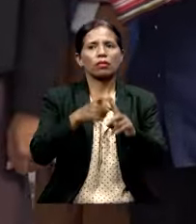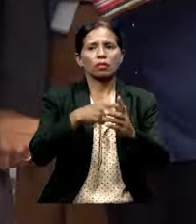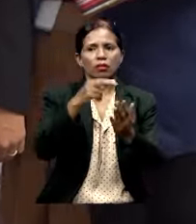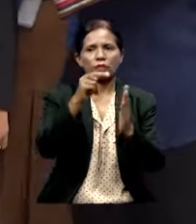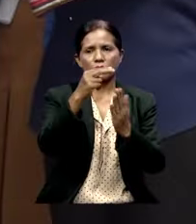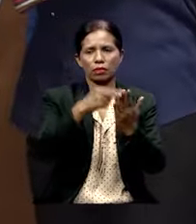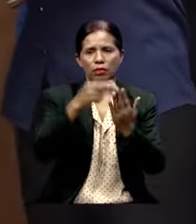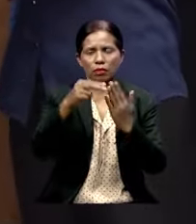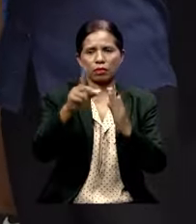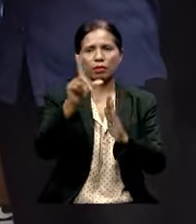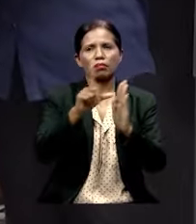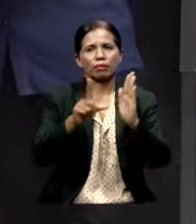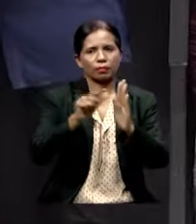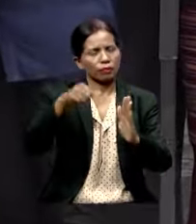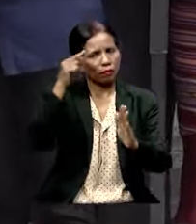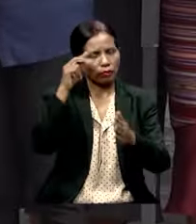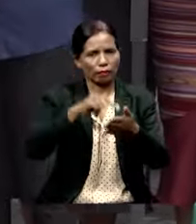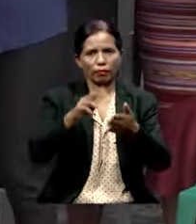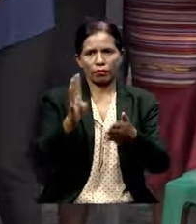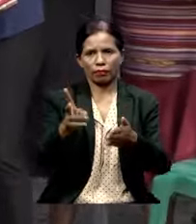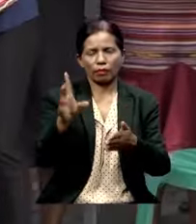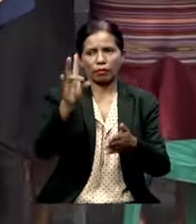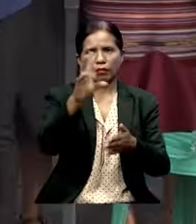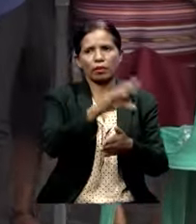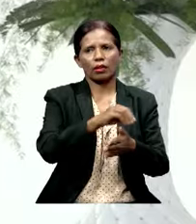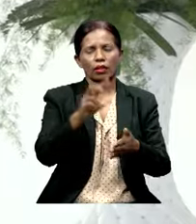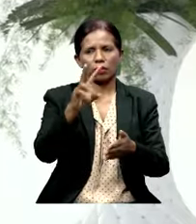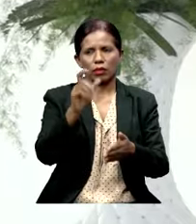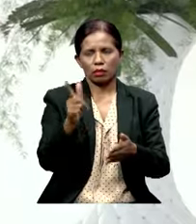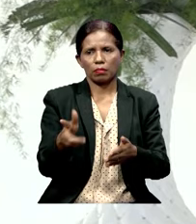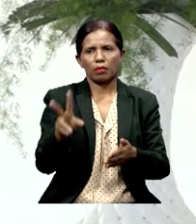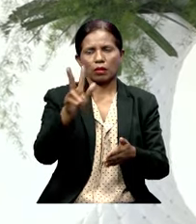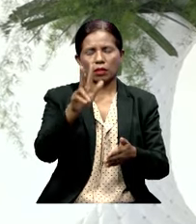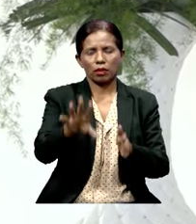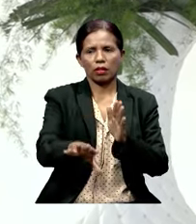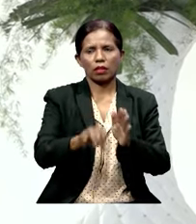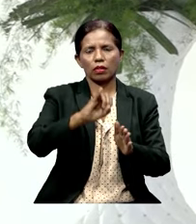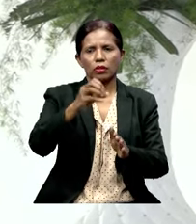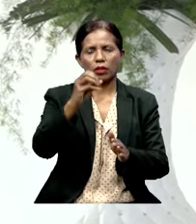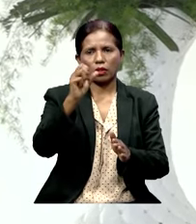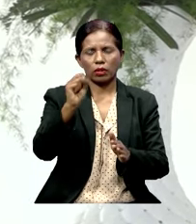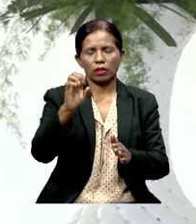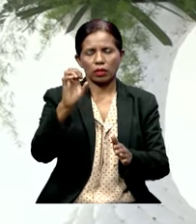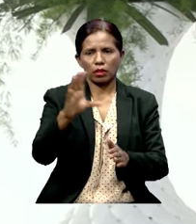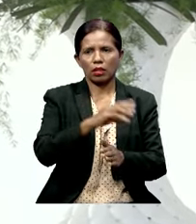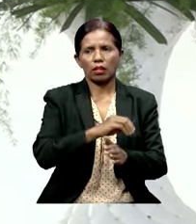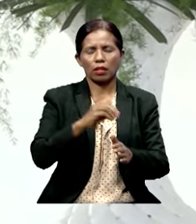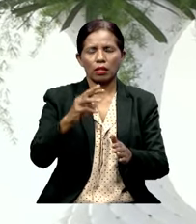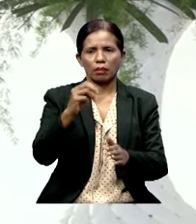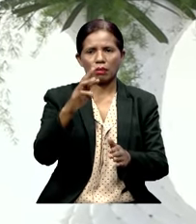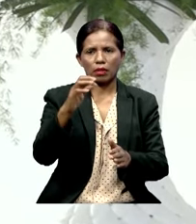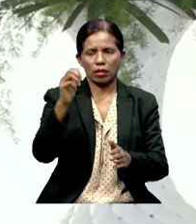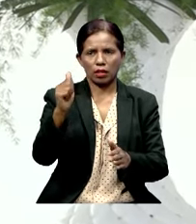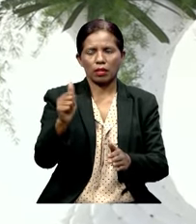Resolução Governo, o número, Ratno Resinito, Bararinho, Rua Rono Sentolo, nomeia José Telo Soares Cristóvão, Maria